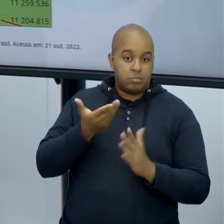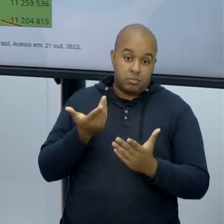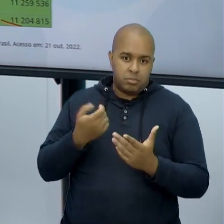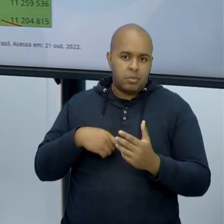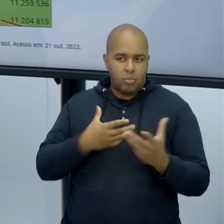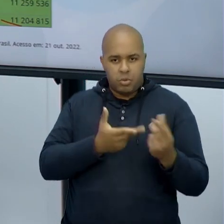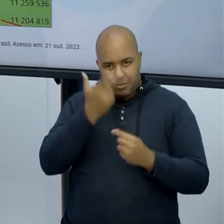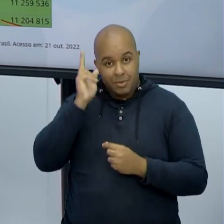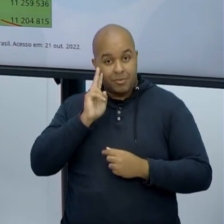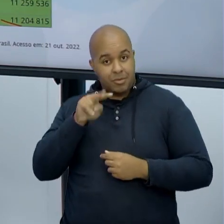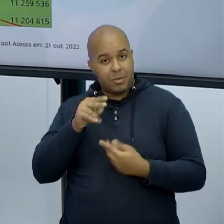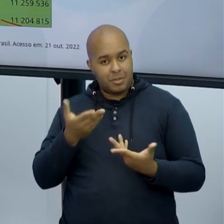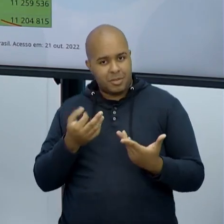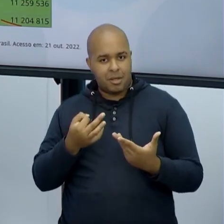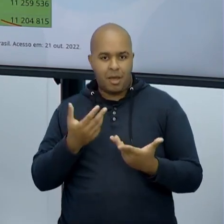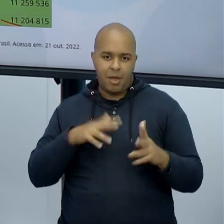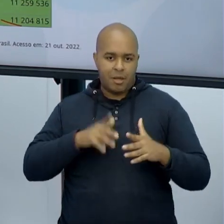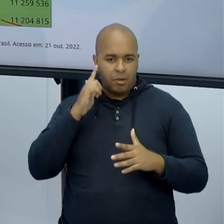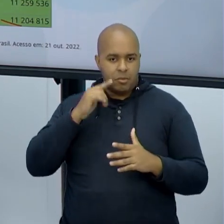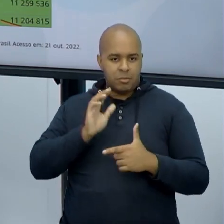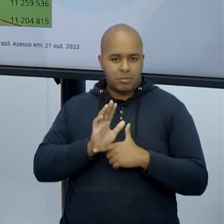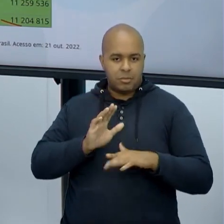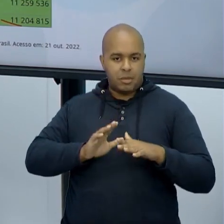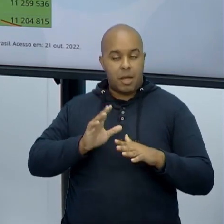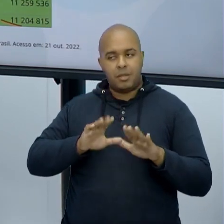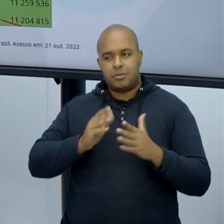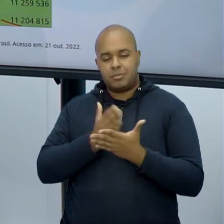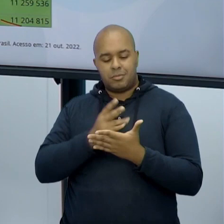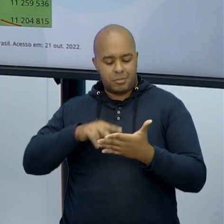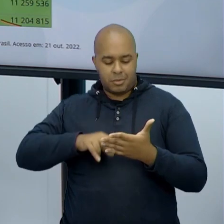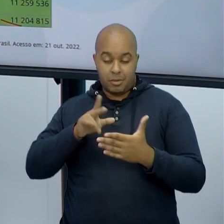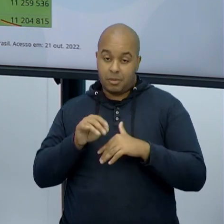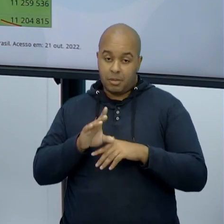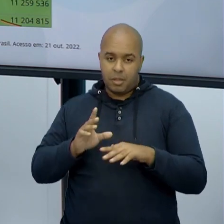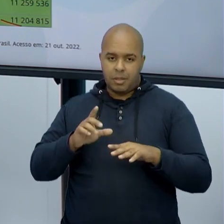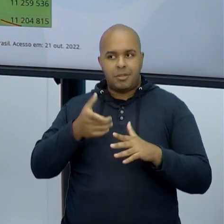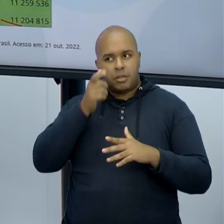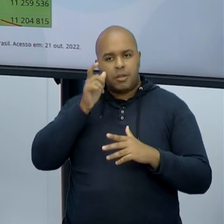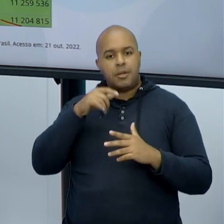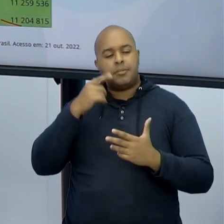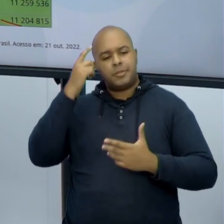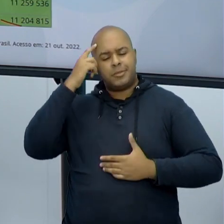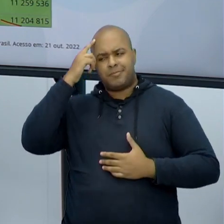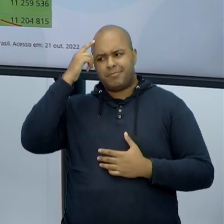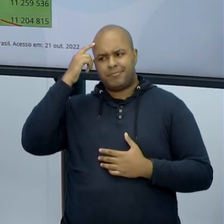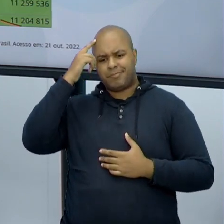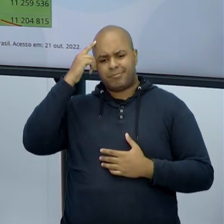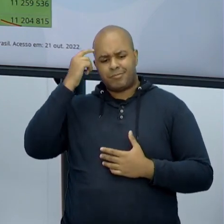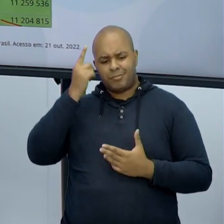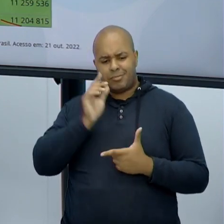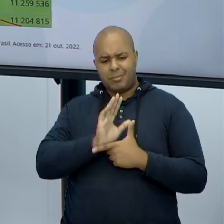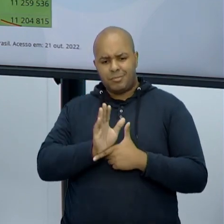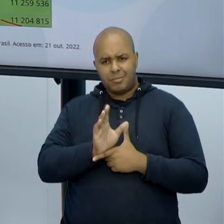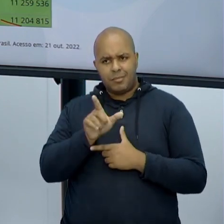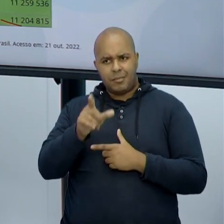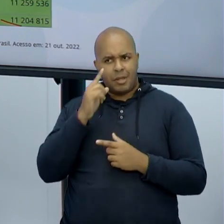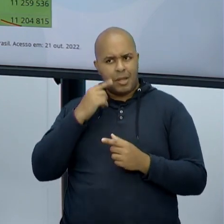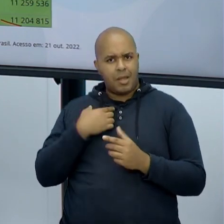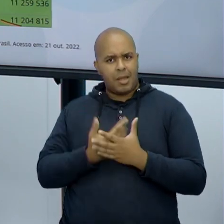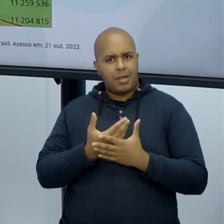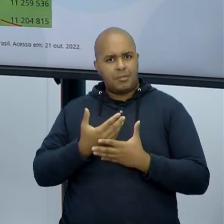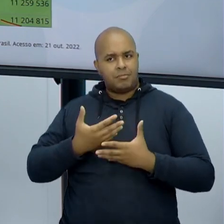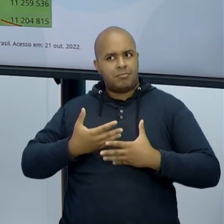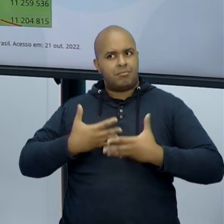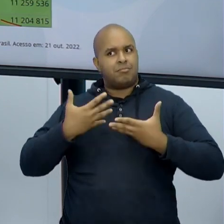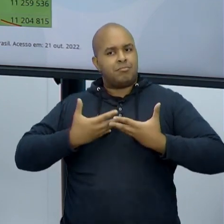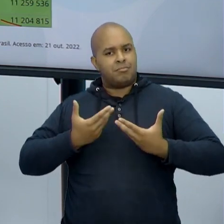ter gente assistindo aí. Eu não escrevo um livro para ninguém ler. Então é interessante pensar que, olha, o cinema ele é entretenimento,